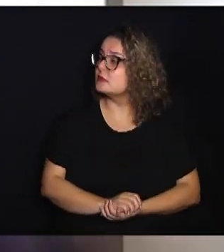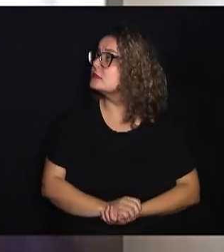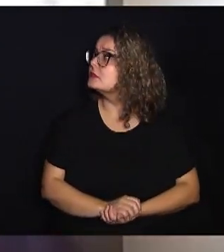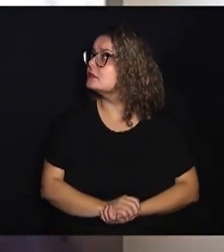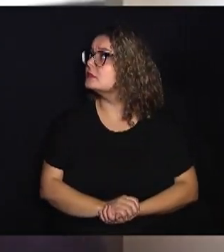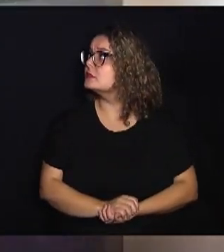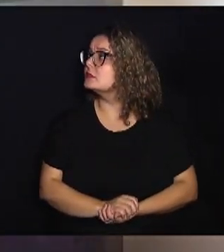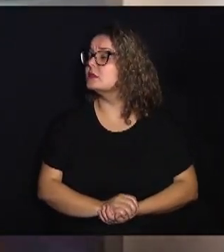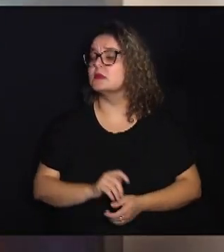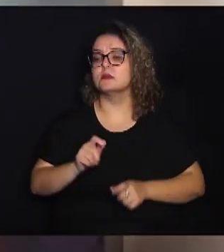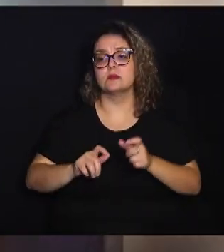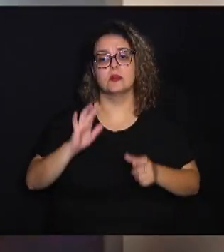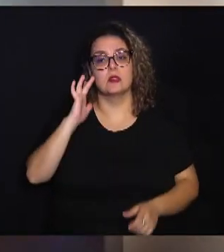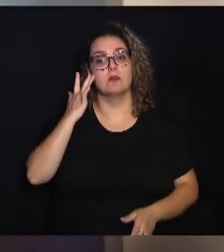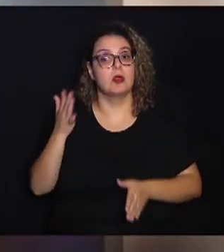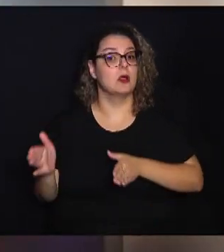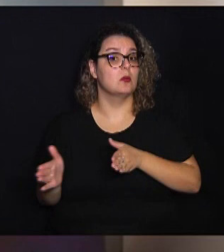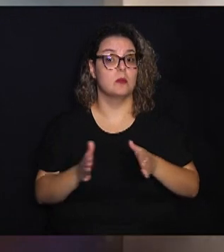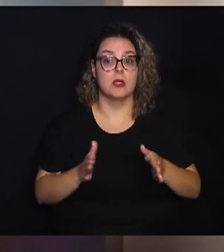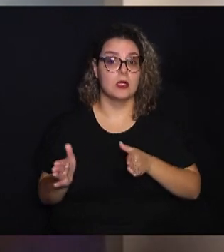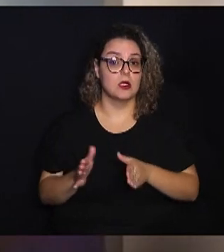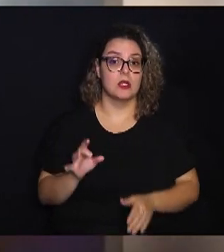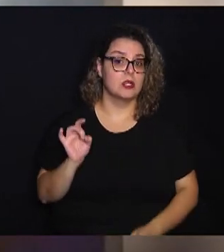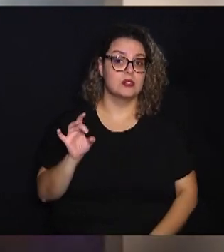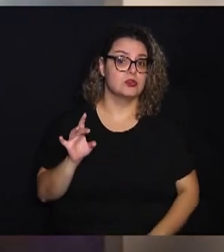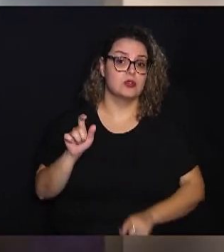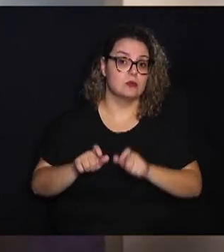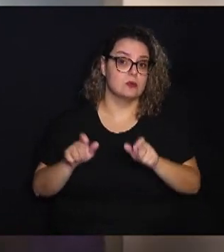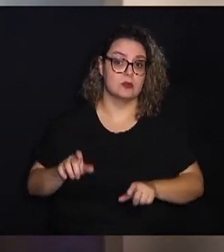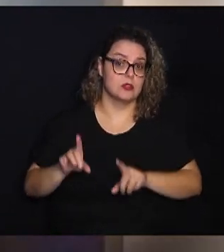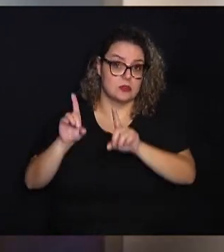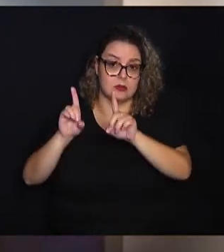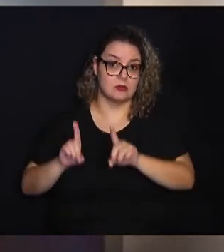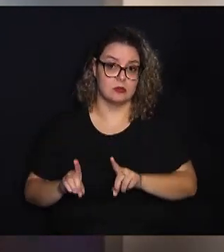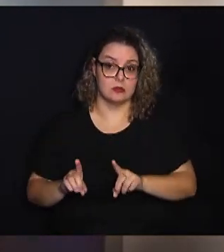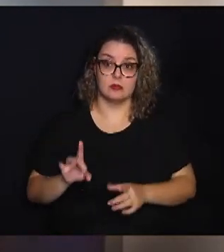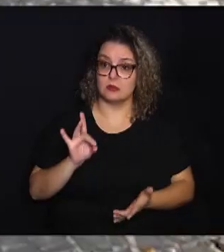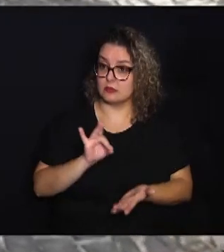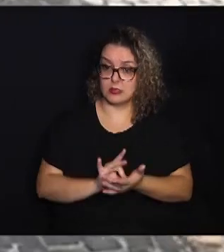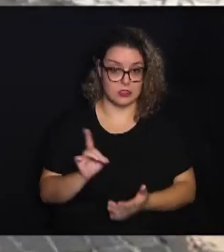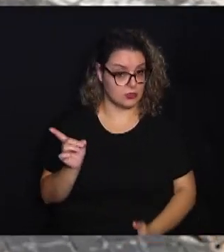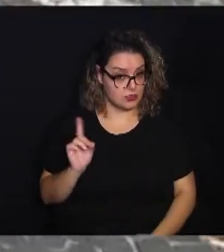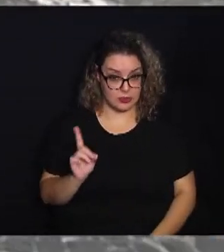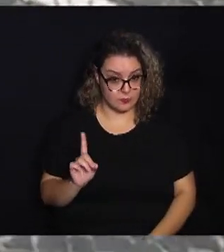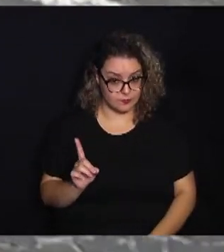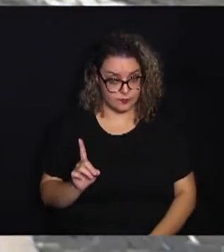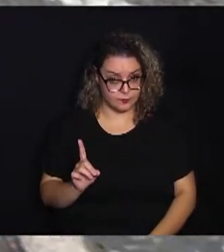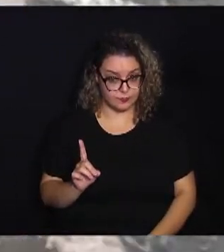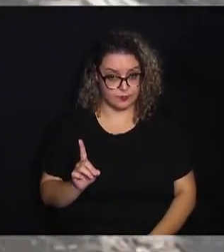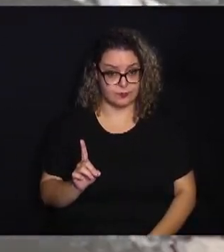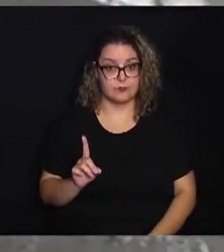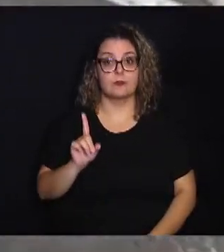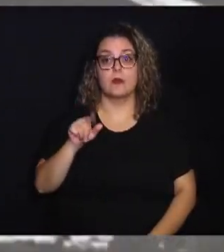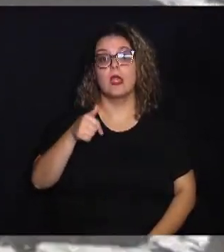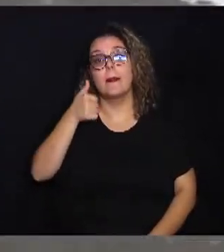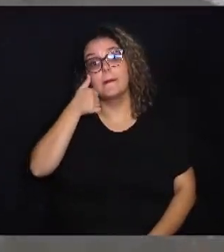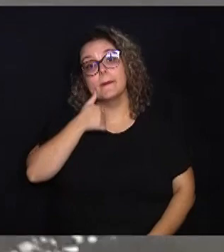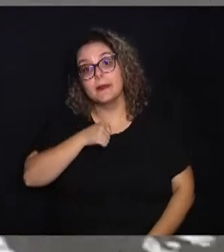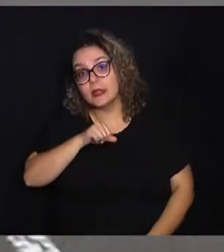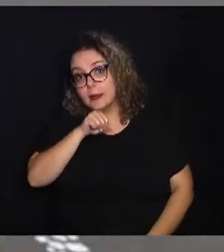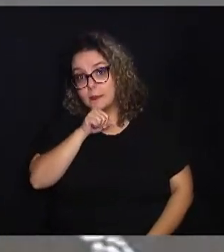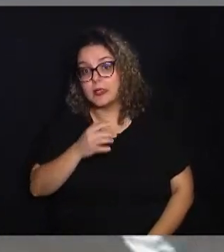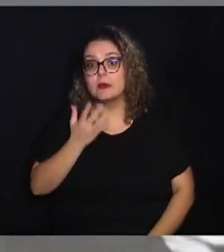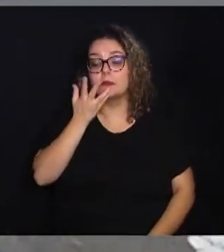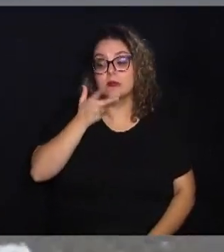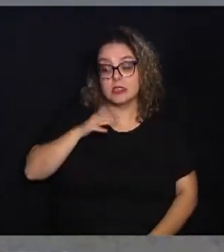acham que a acessibilidade é só para pessoas com deficiência. Na verdade, não. É para a mãe que